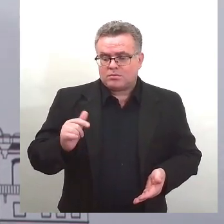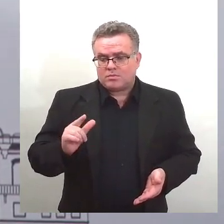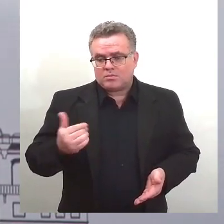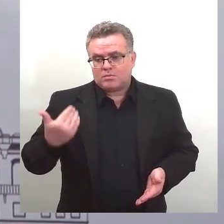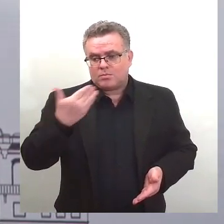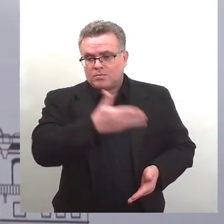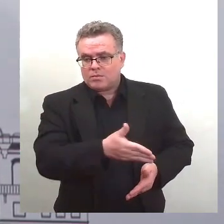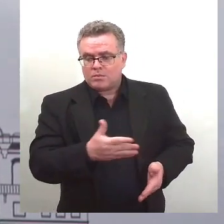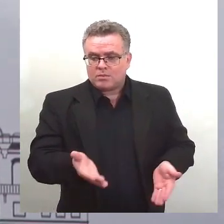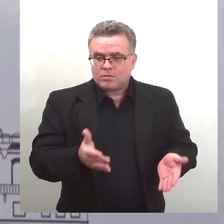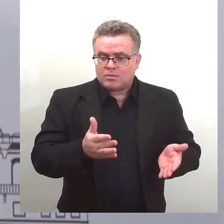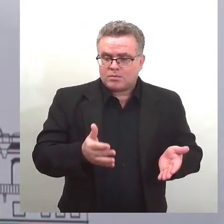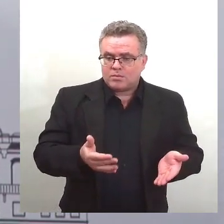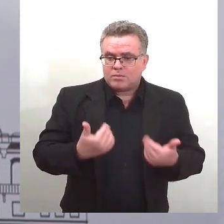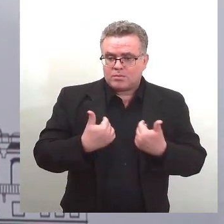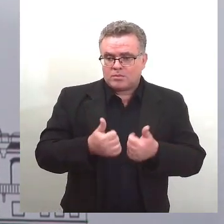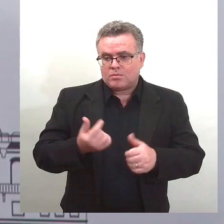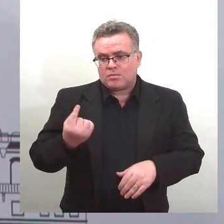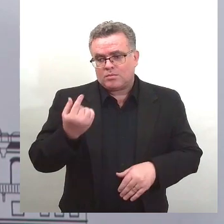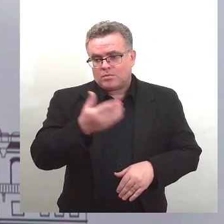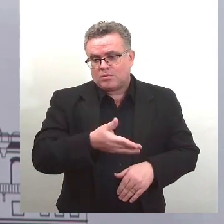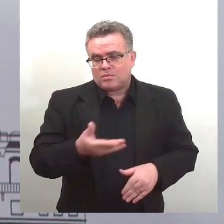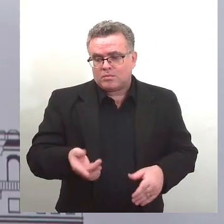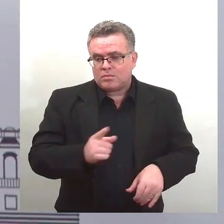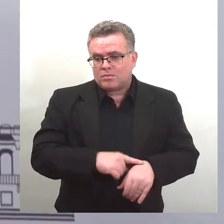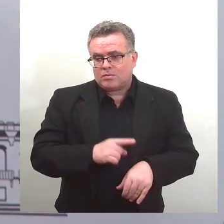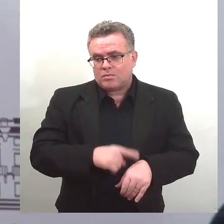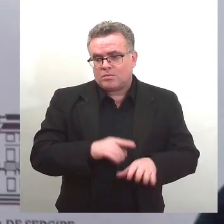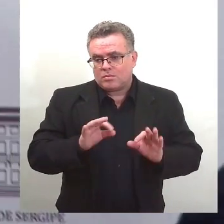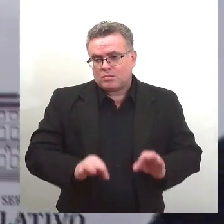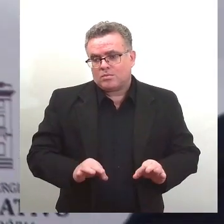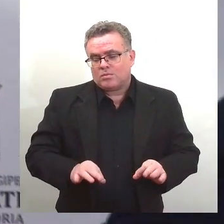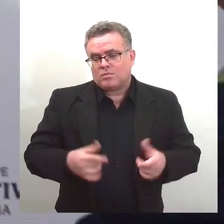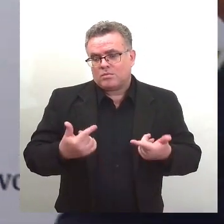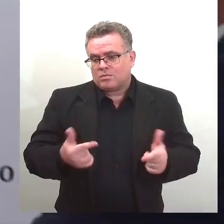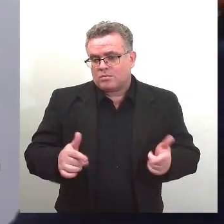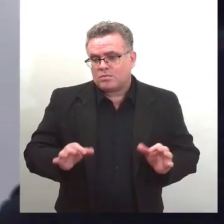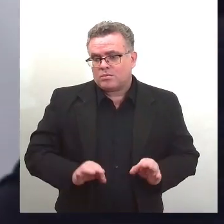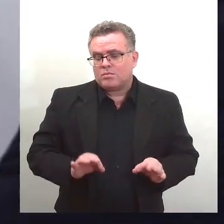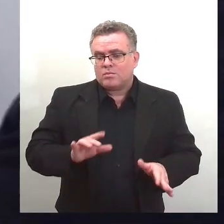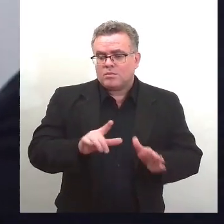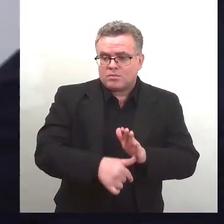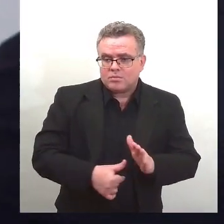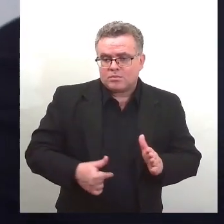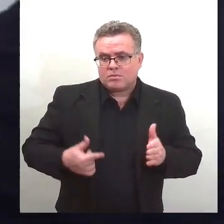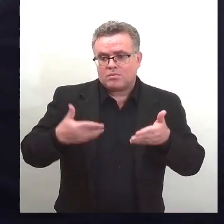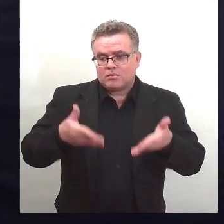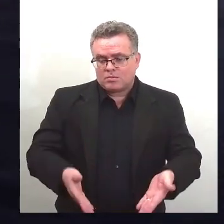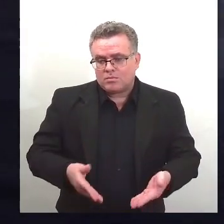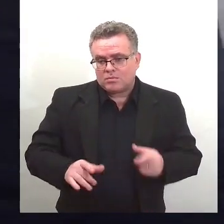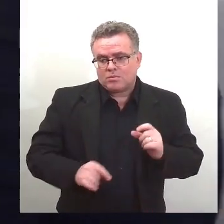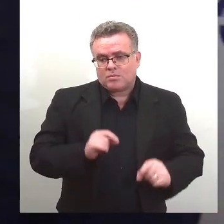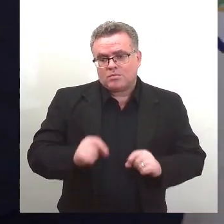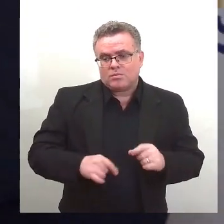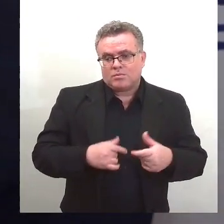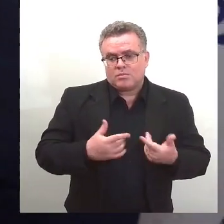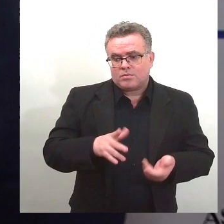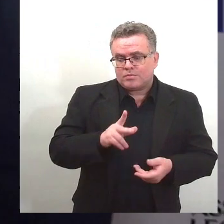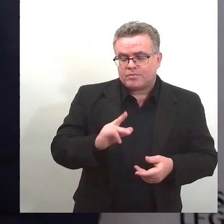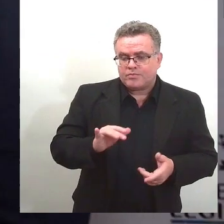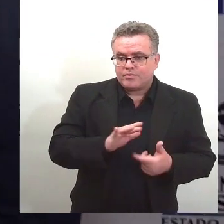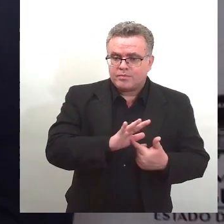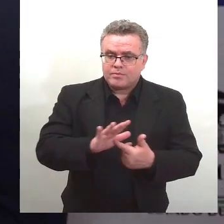o busão que não passa na hora certa, que chega na escola na hora errada, você, né, vai dar aí, né,